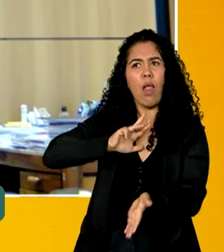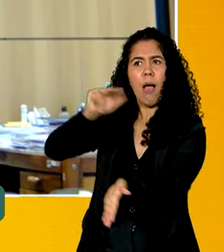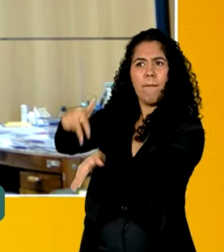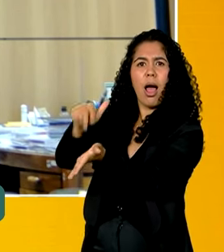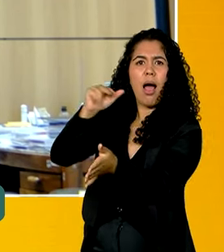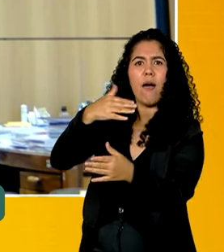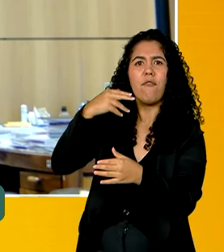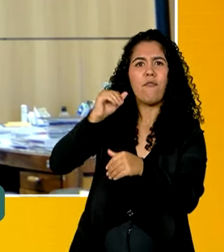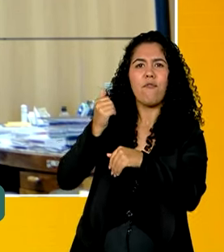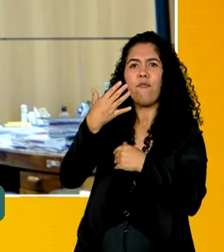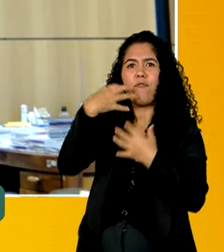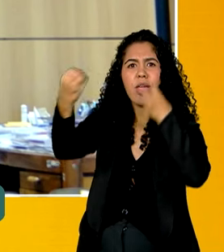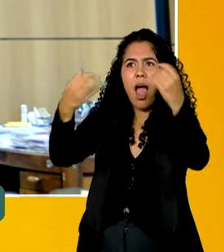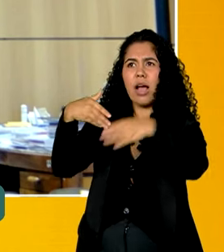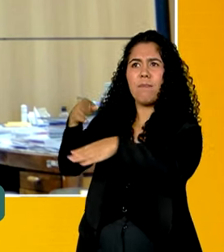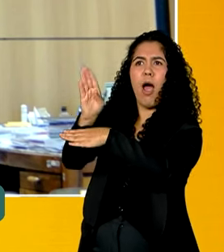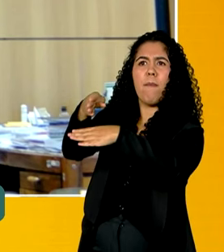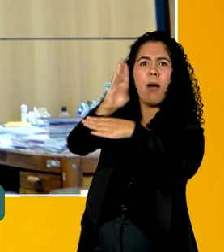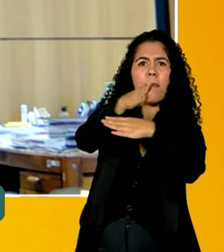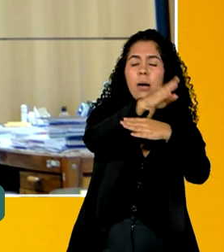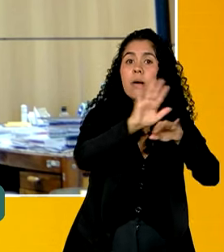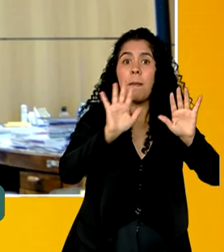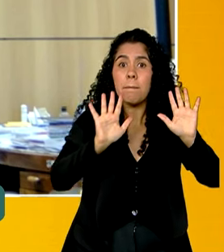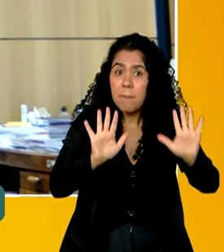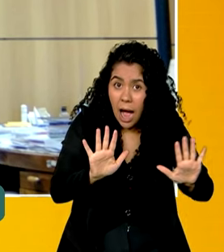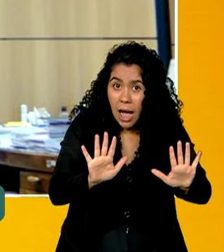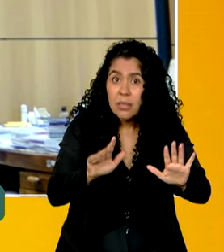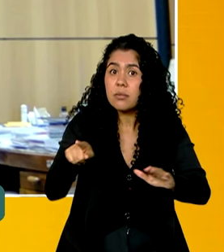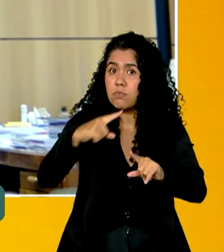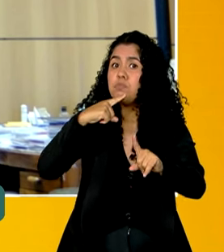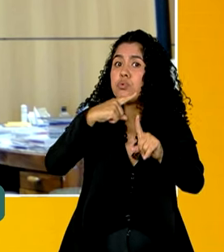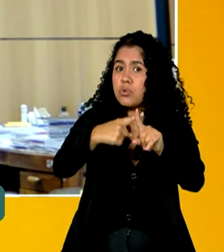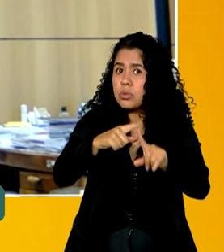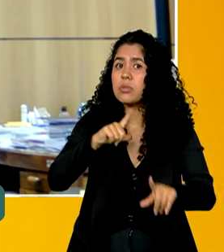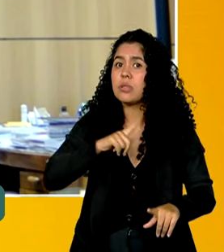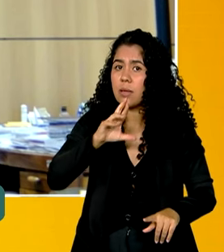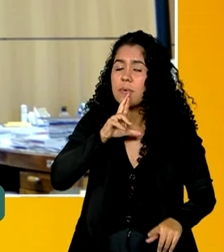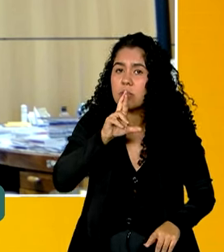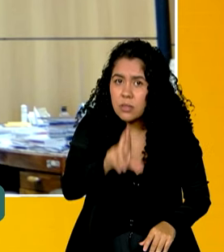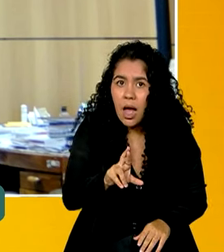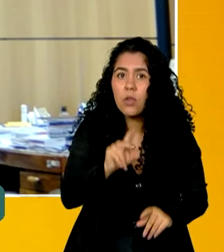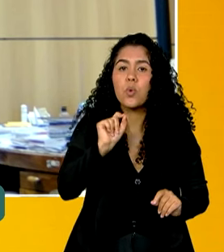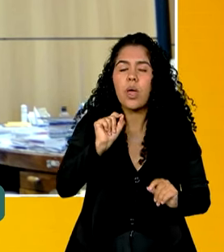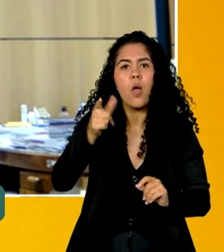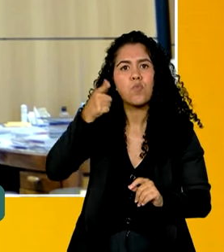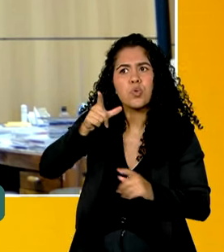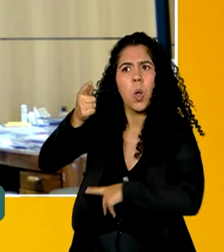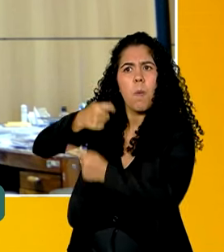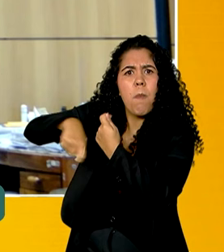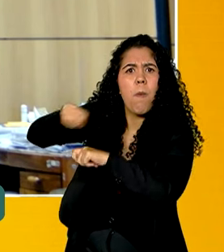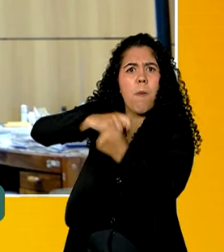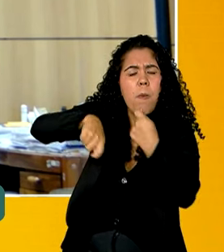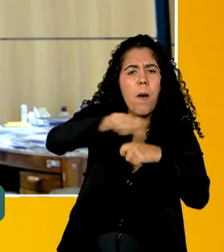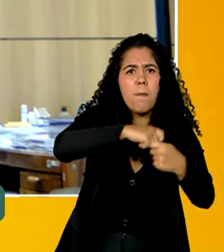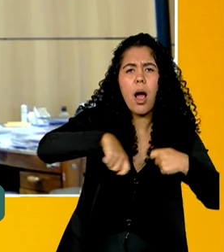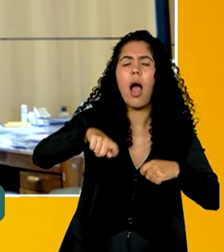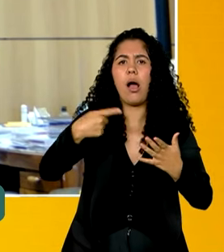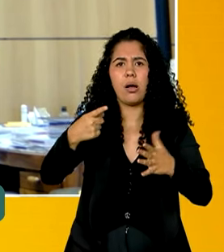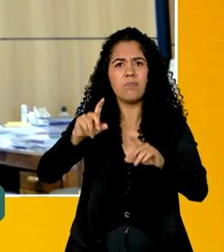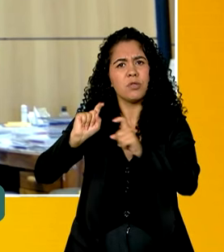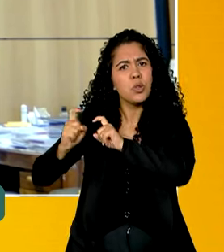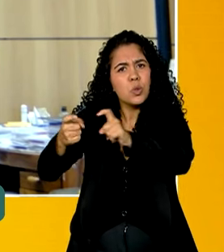que o presidente Lula fez, ou que seus ministros fizeram ao longo deste um ano e meio, foram agendas muito positivas,